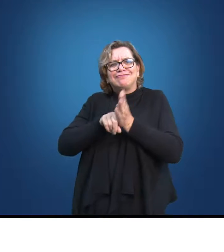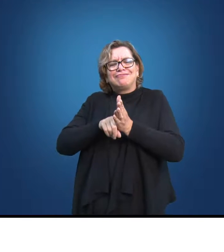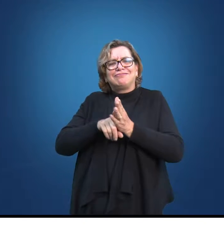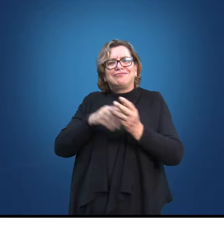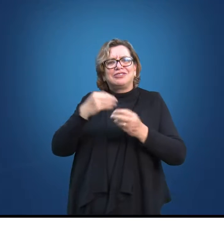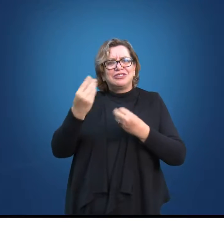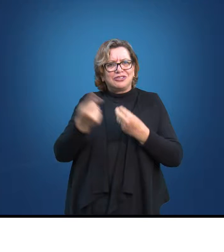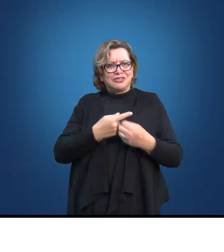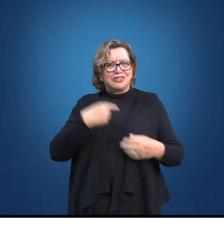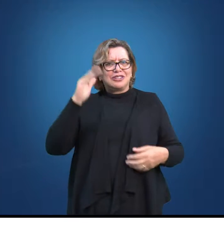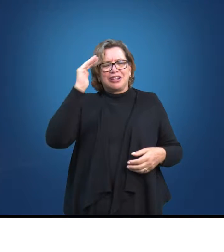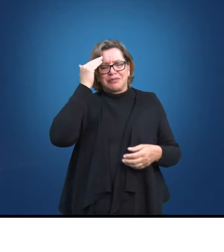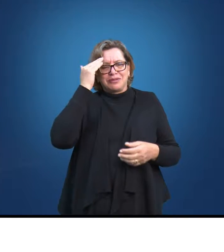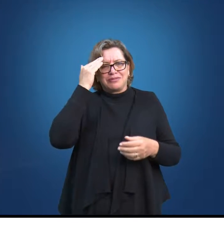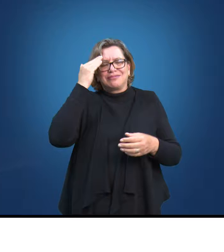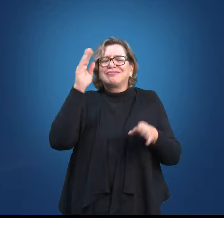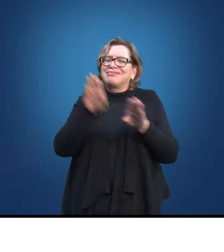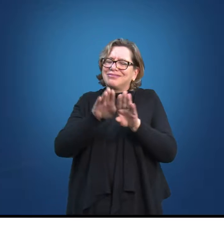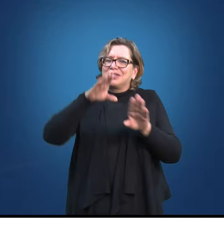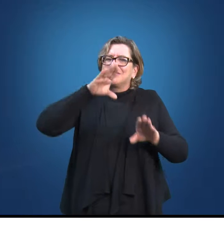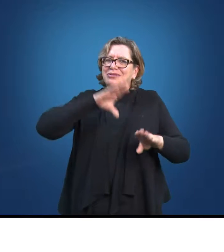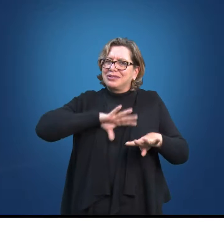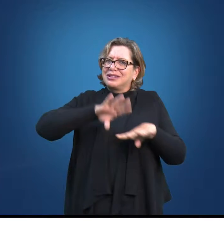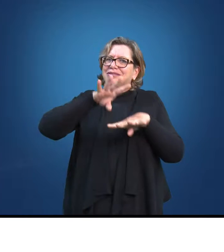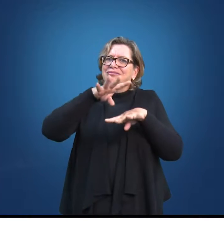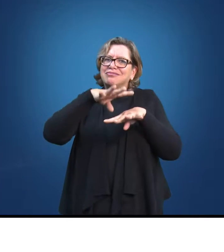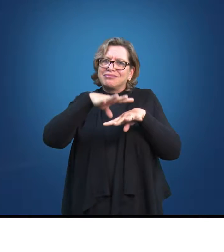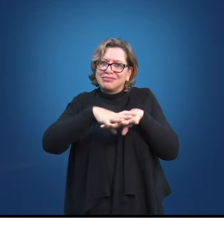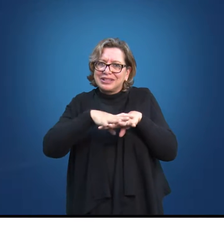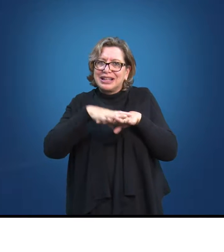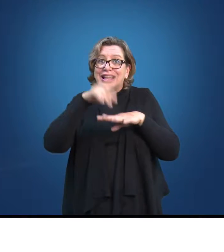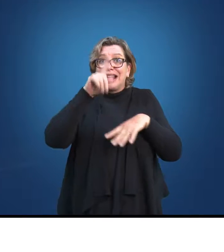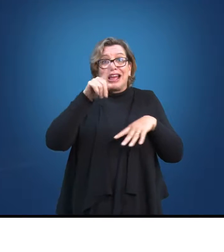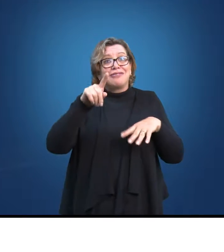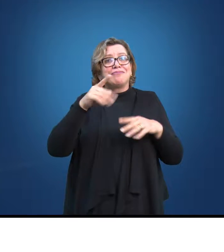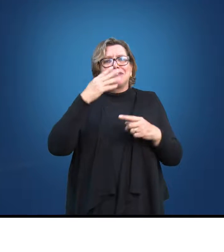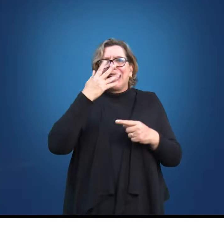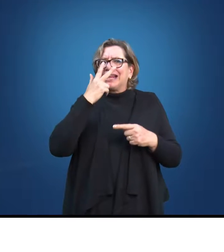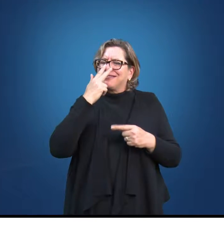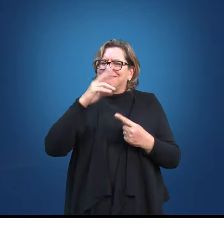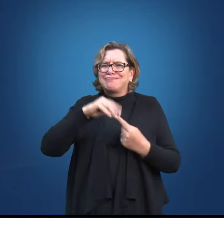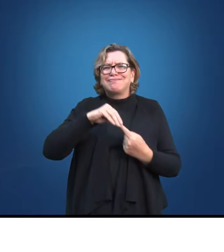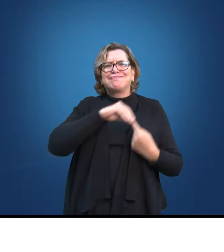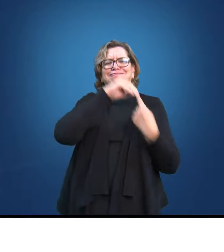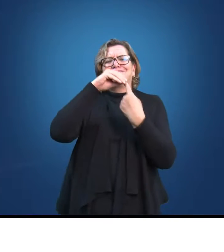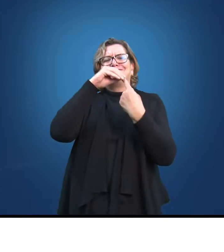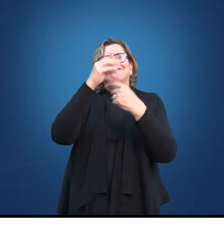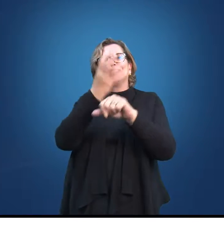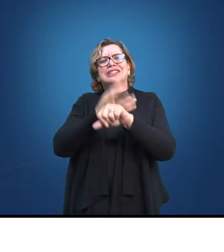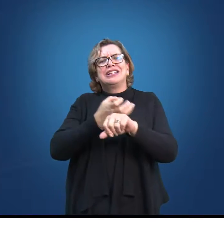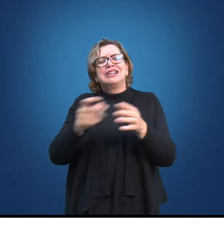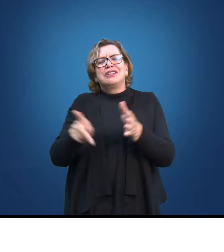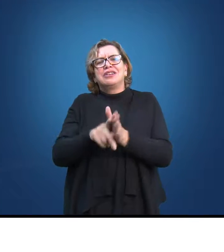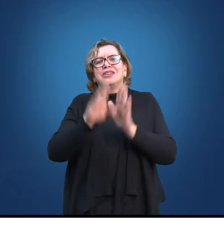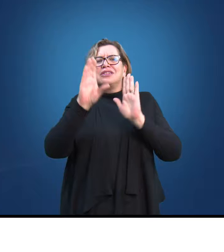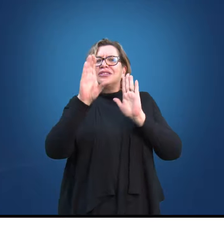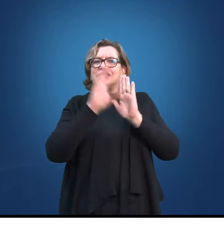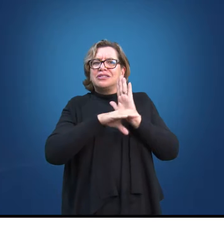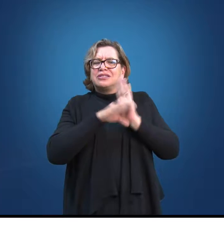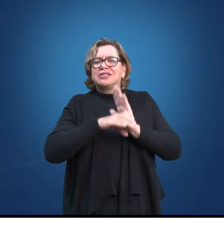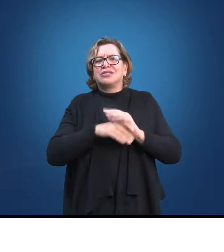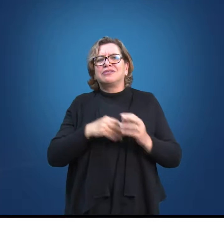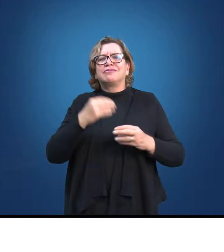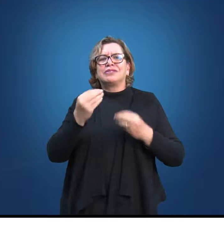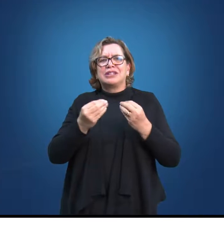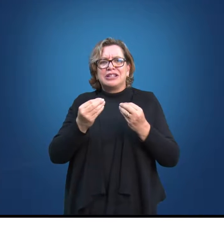nós sabemos que o português e a matemática são tidos assim como as principais disciplinas da grade curricular, né?